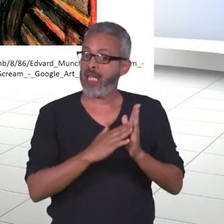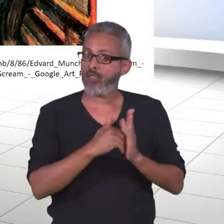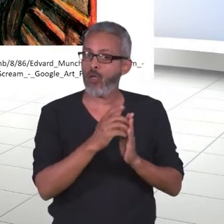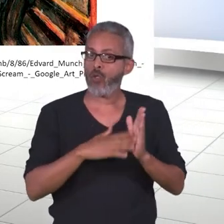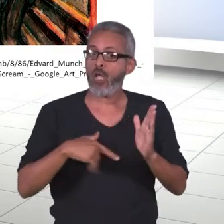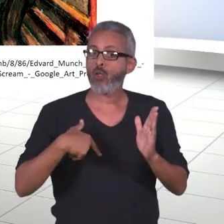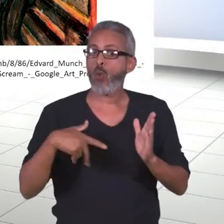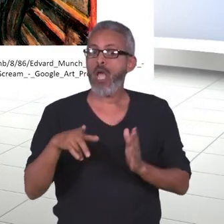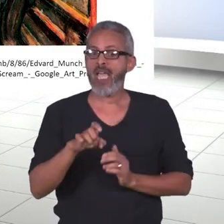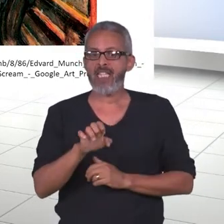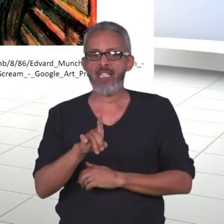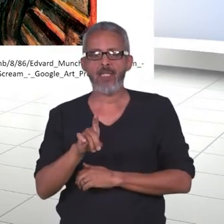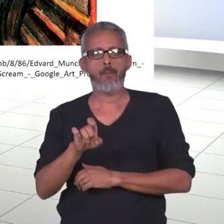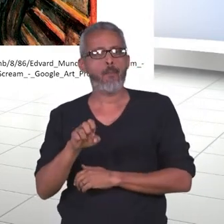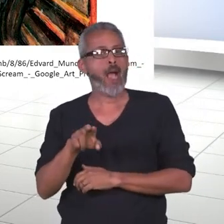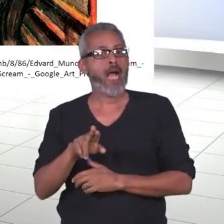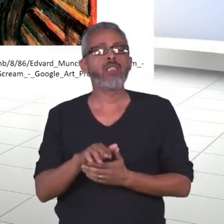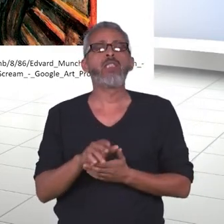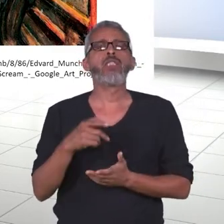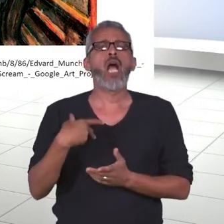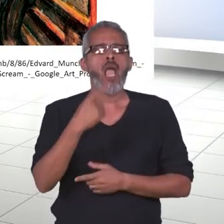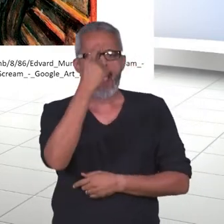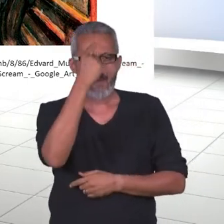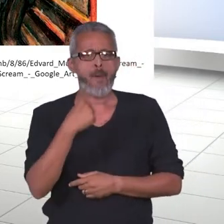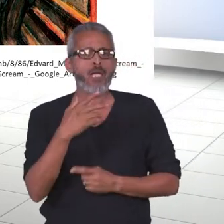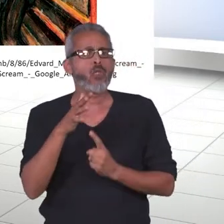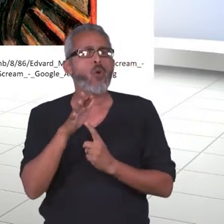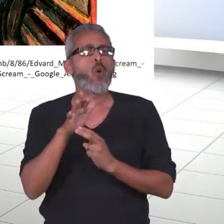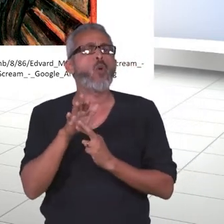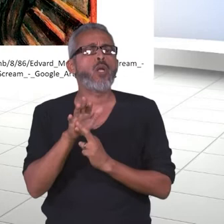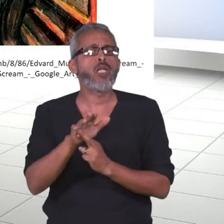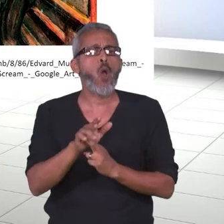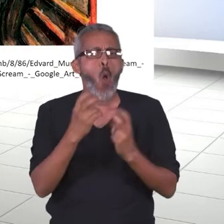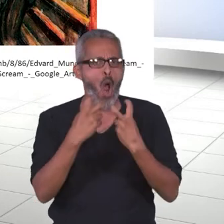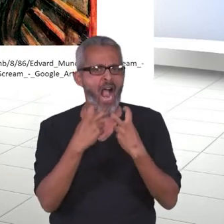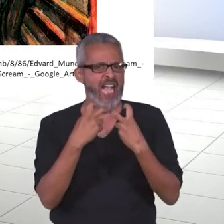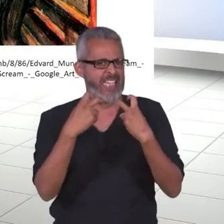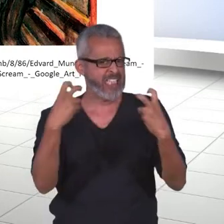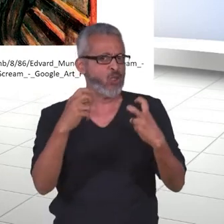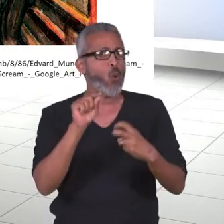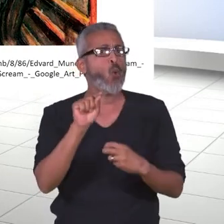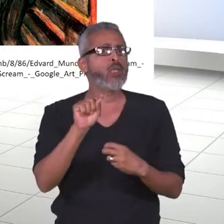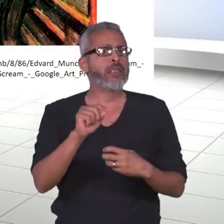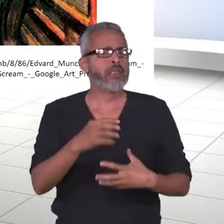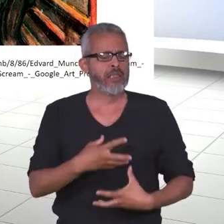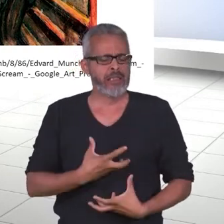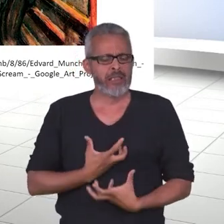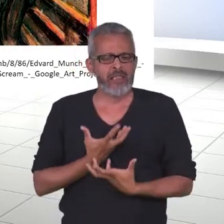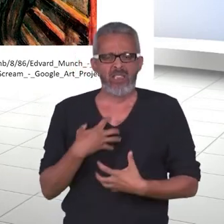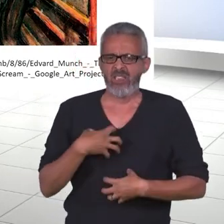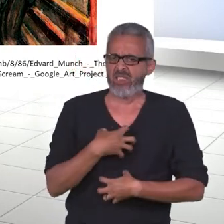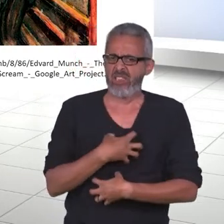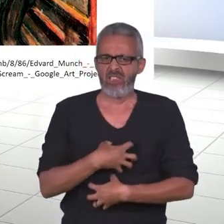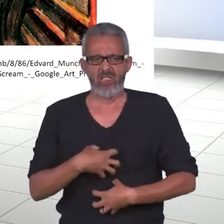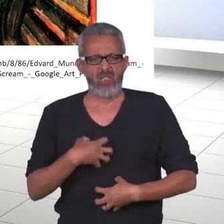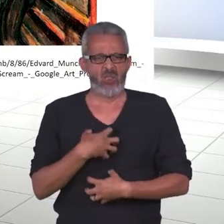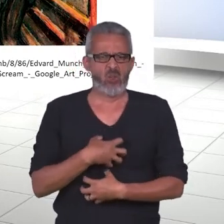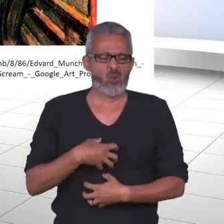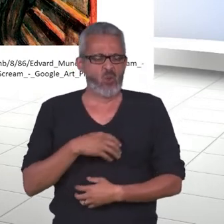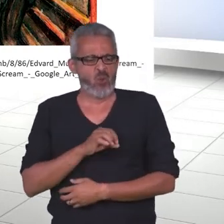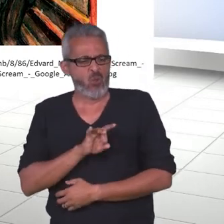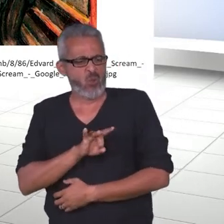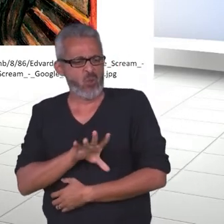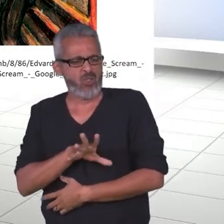Nessa obra do Edvard Munch, em que a imagem retratada, o grito, deixa transparecer uma angústia